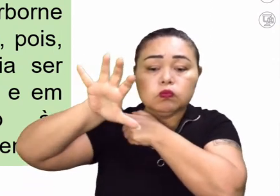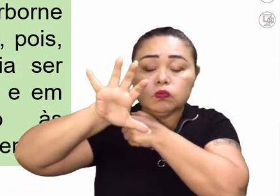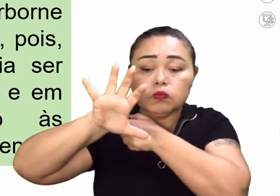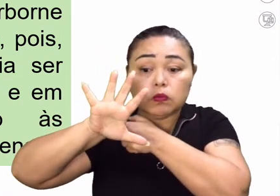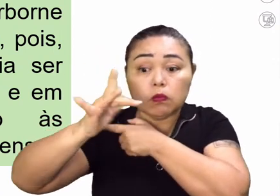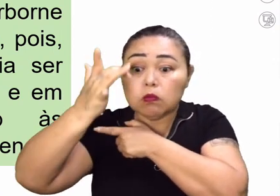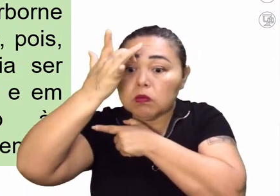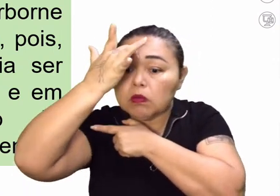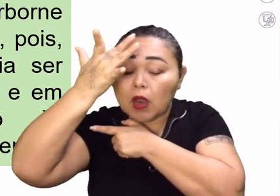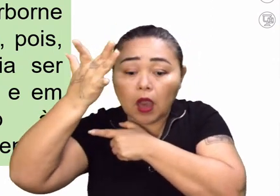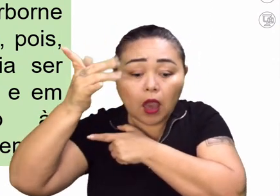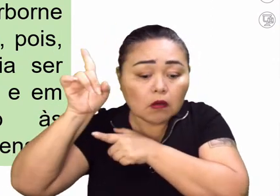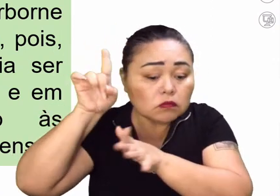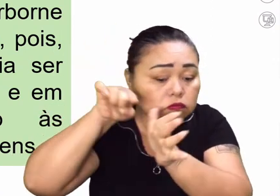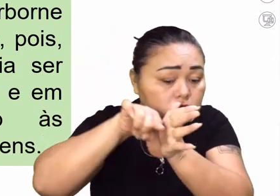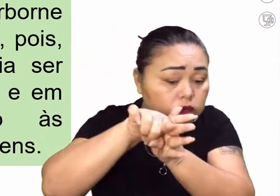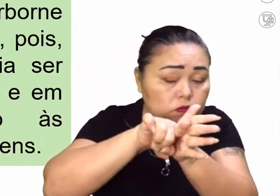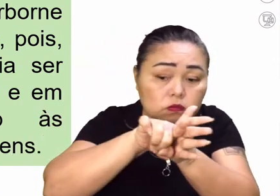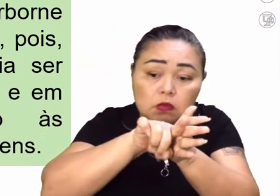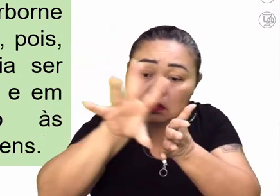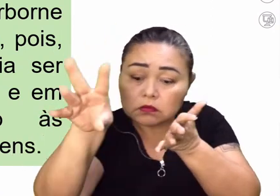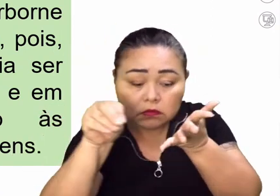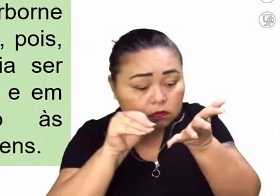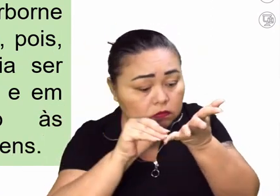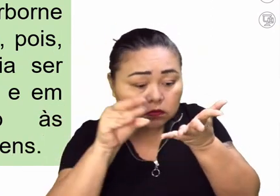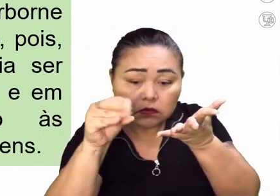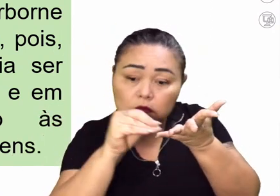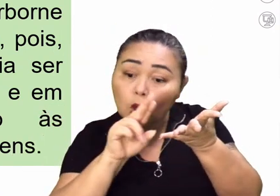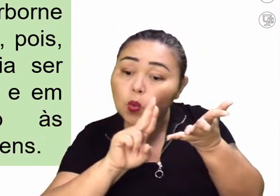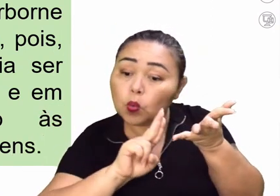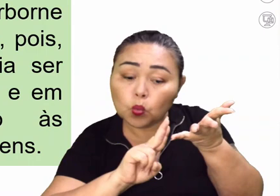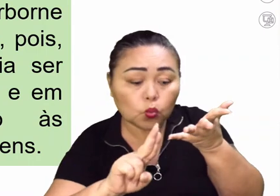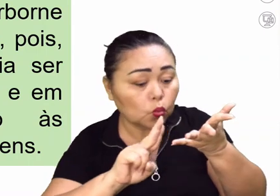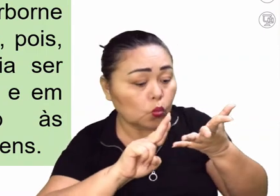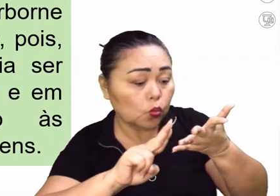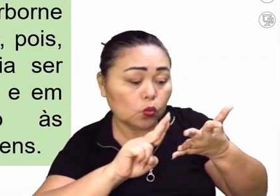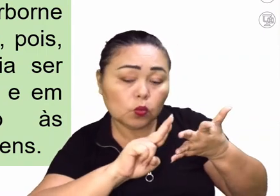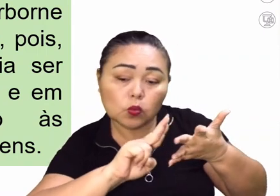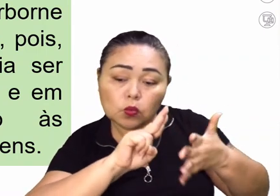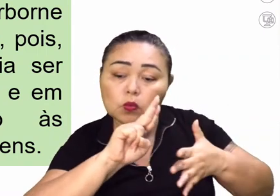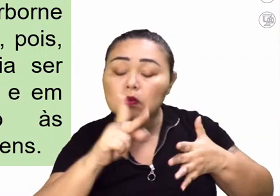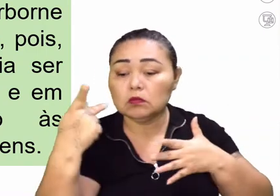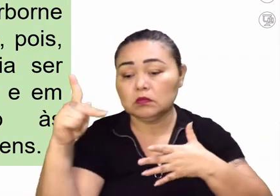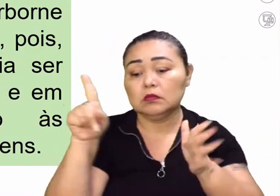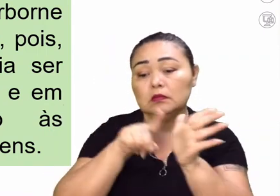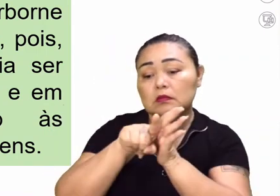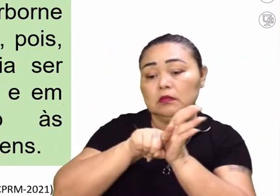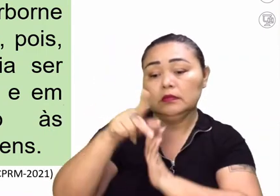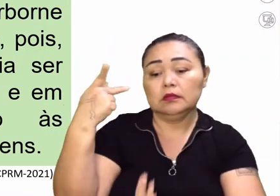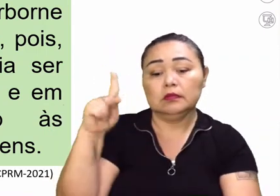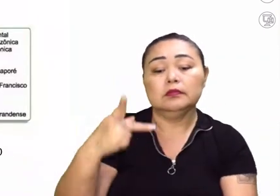pesquisa na hora da classificação do relevo aí de Jurandir Rossi